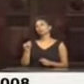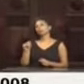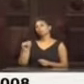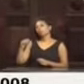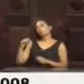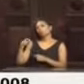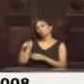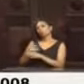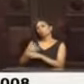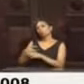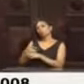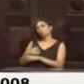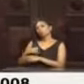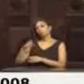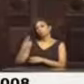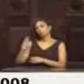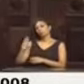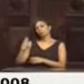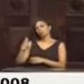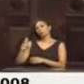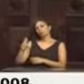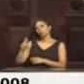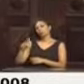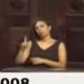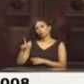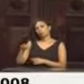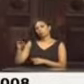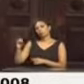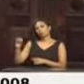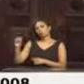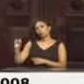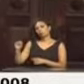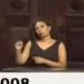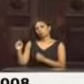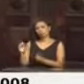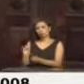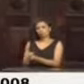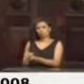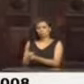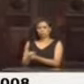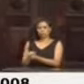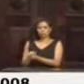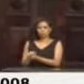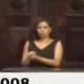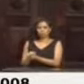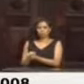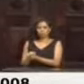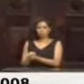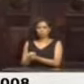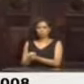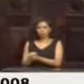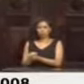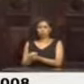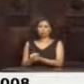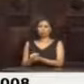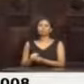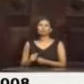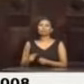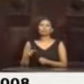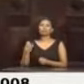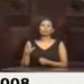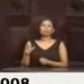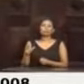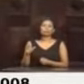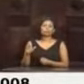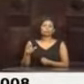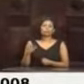Com isso, eu acho extremamente justo essa ratificação, colocando então esse bairro para